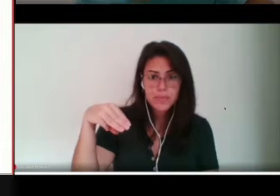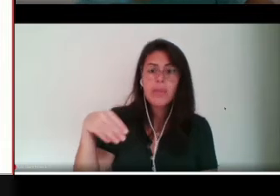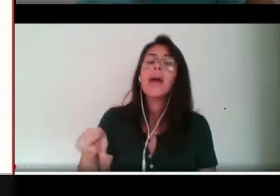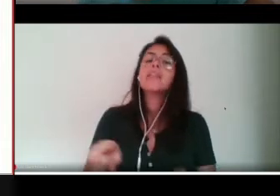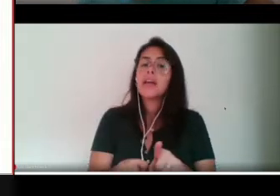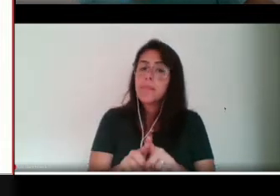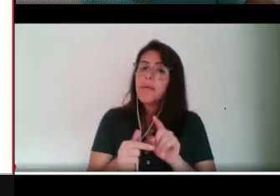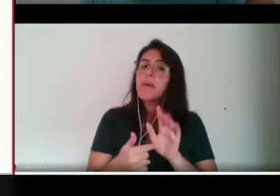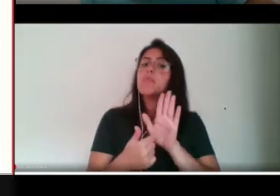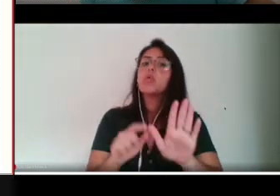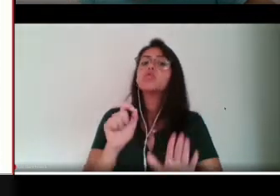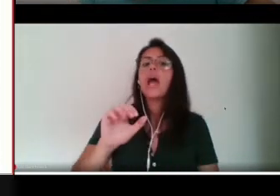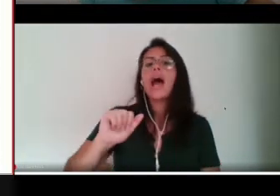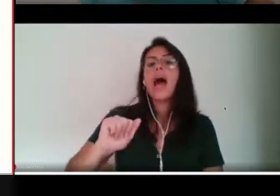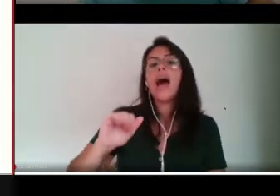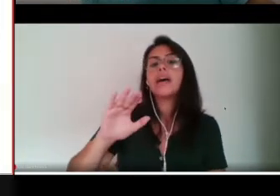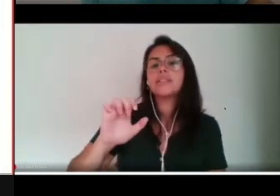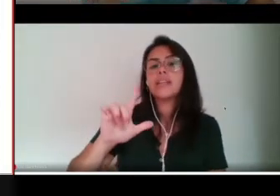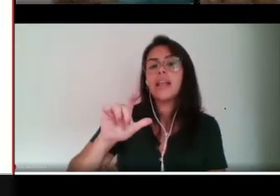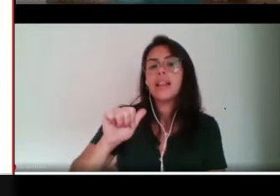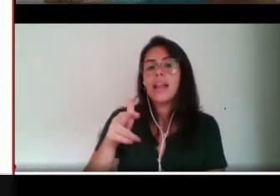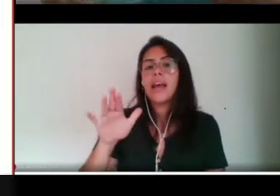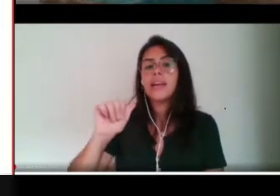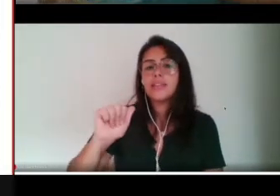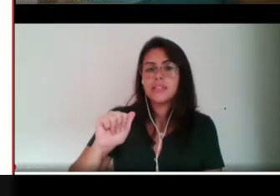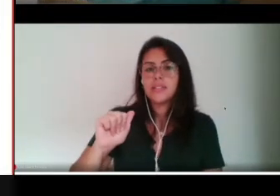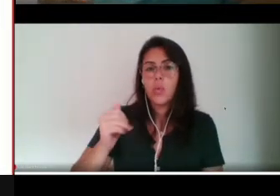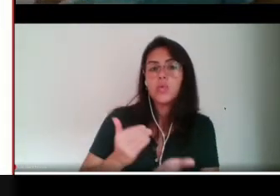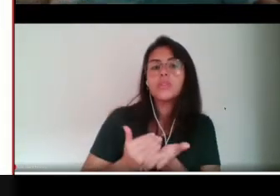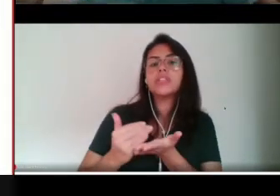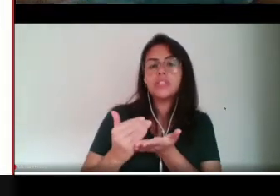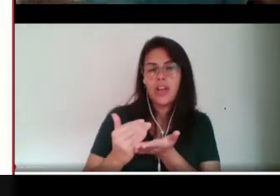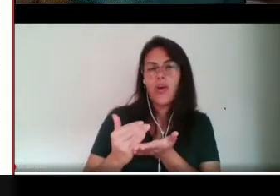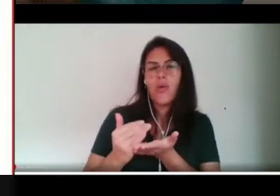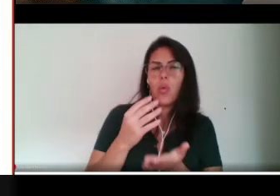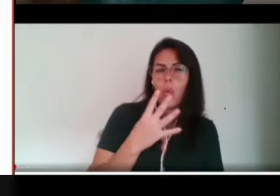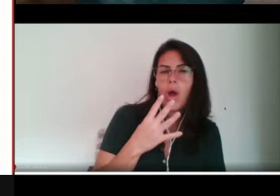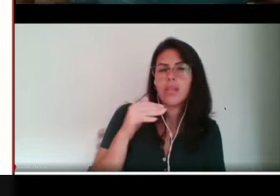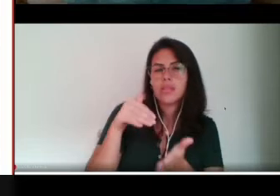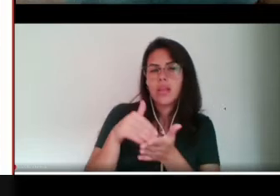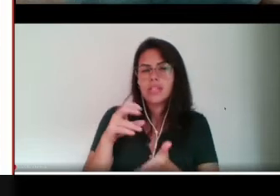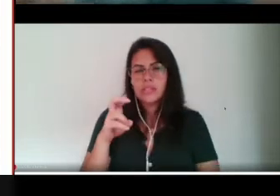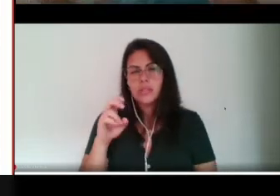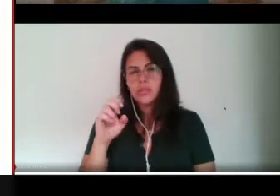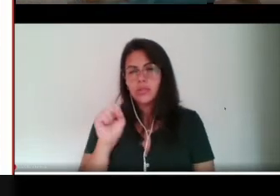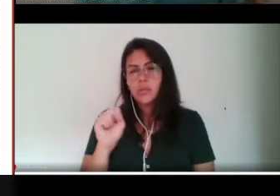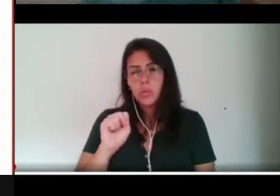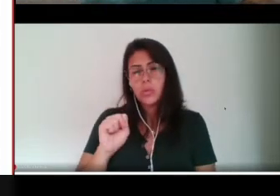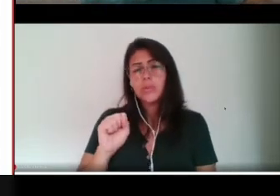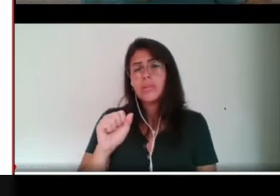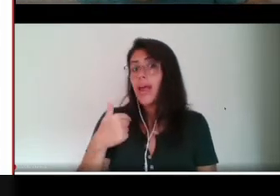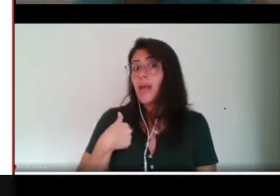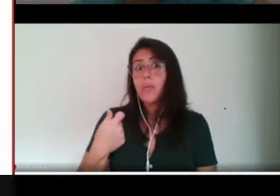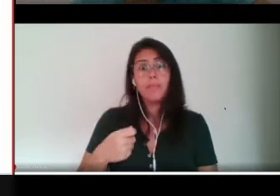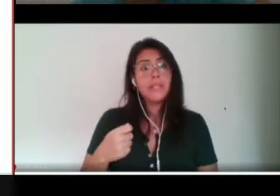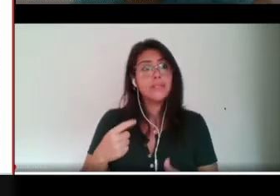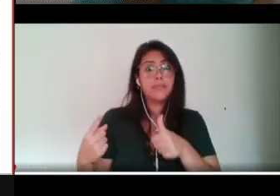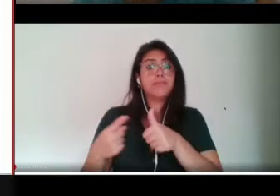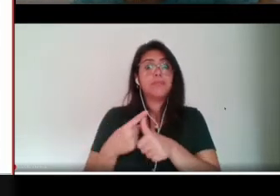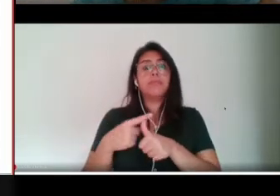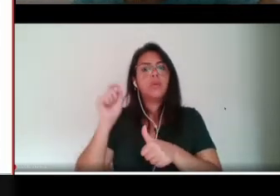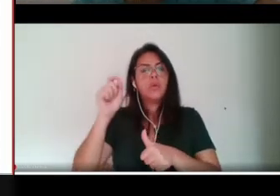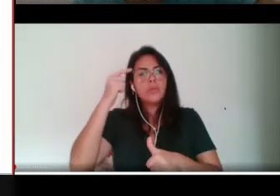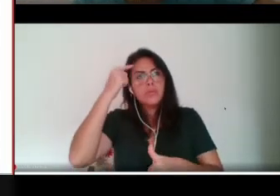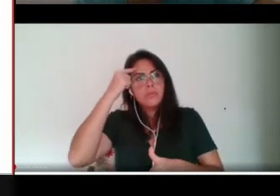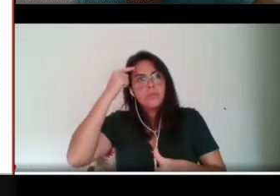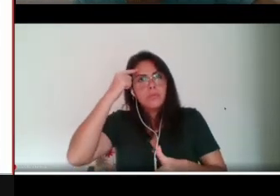inicial nos primeiros 4 segundos, só que para eu resolver, eu preciso fazer um esquema na minha cabeça. Então, para resolver